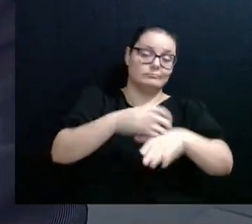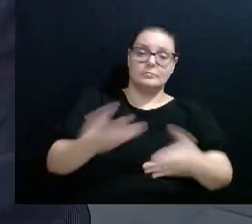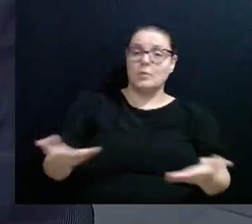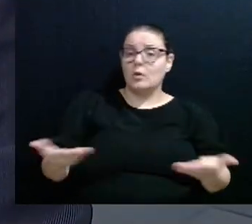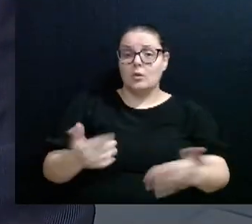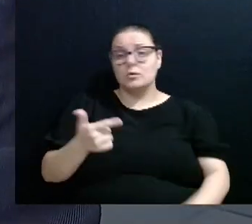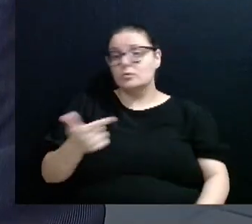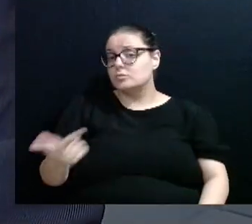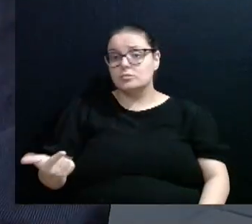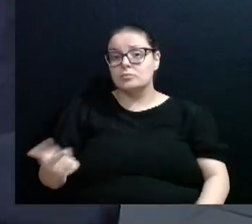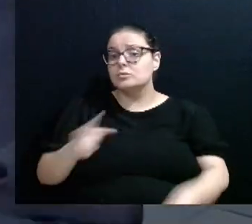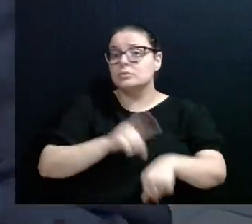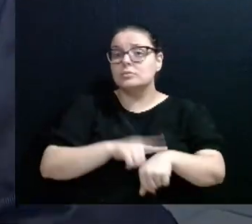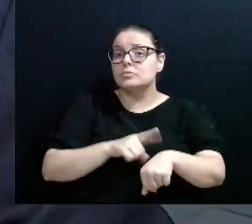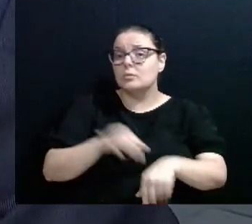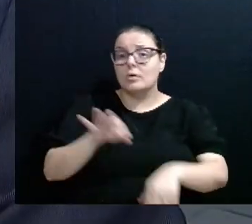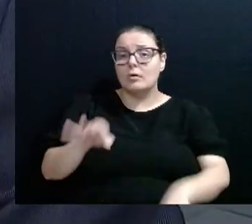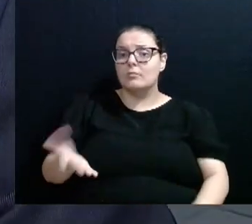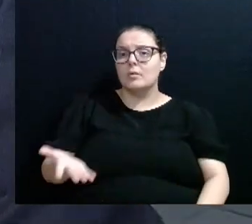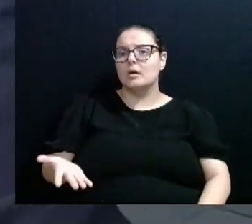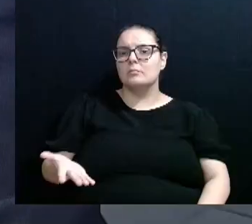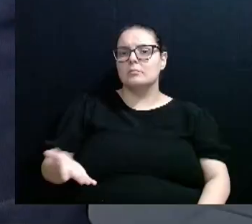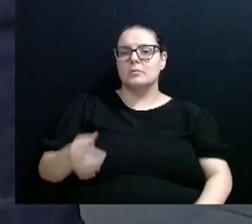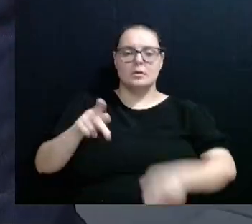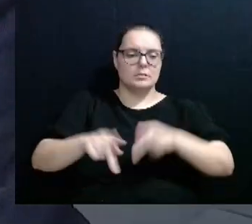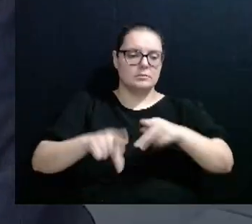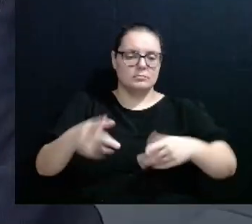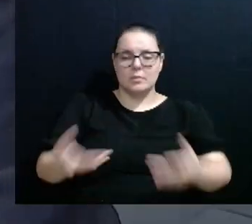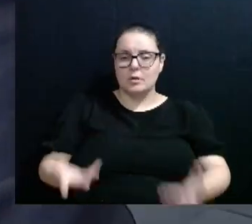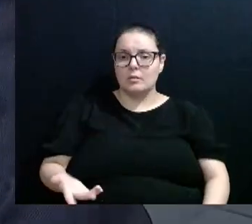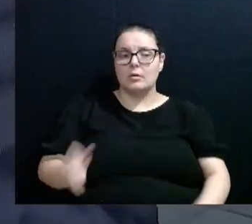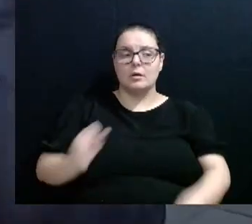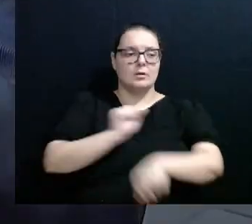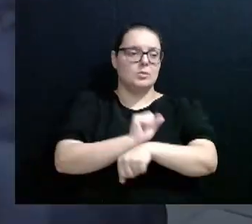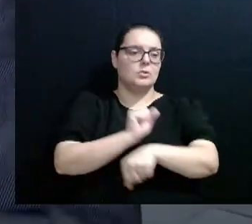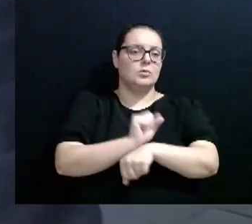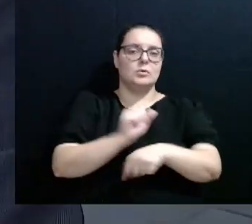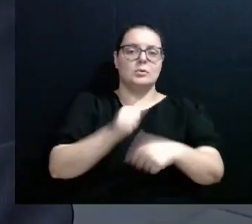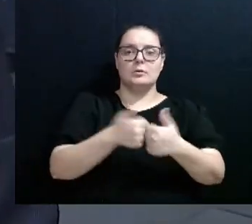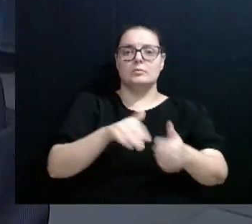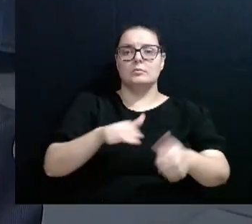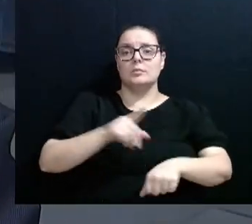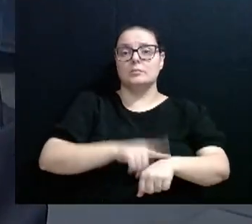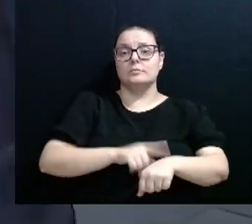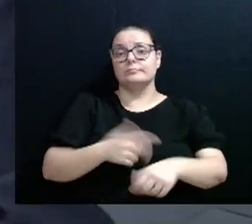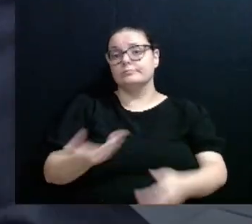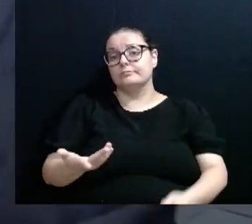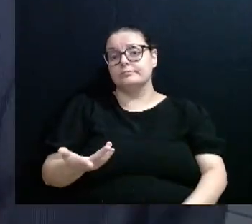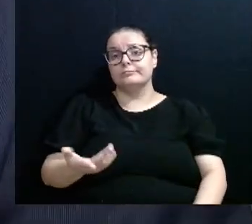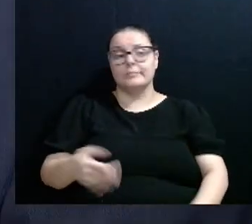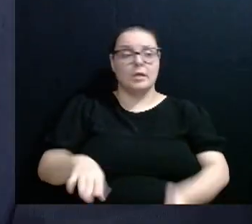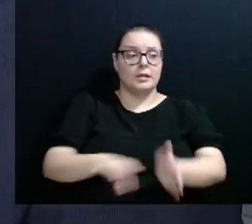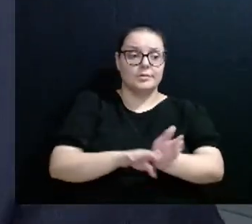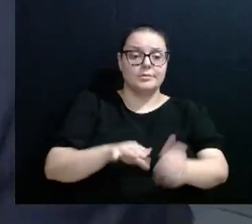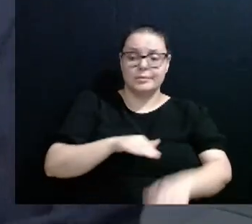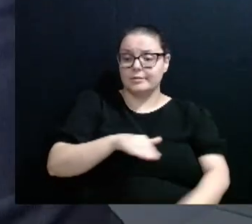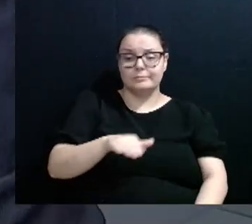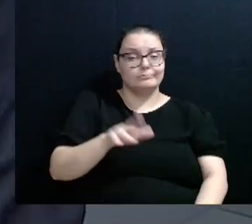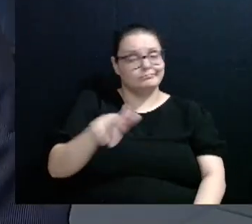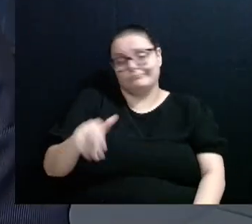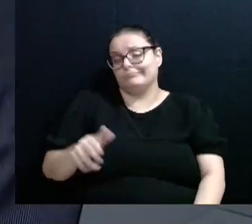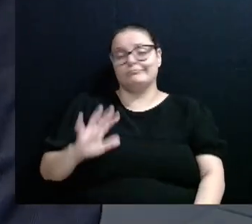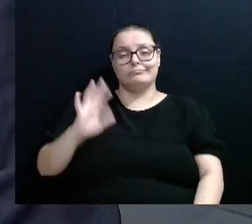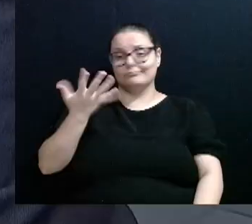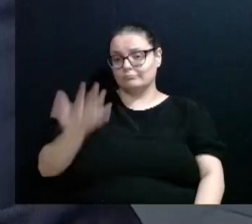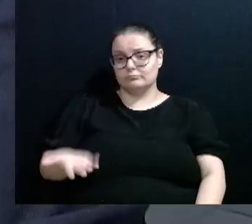horário correto, então as pessoas lá ficam esperando que o ônibus passe em tal horário vai passar, e não passa. Às vezes a demora